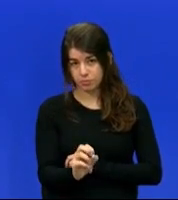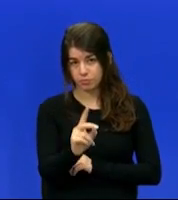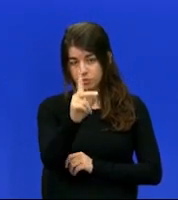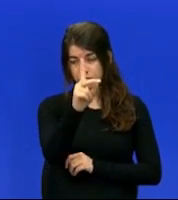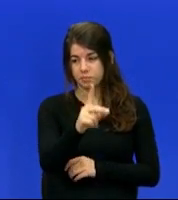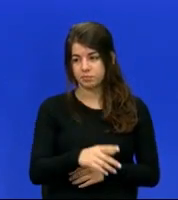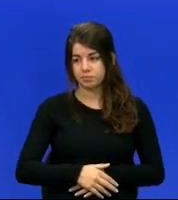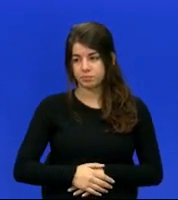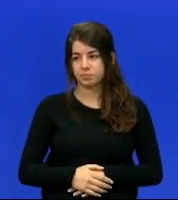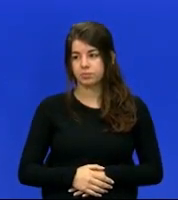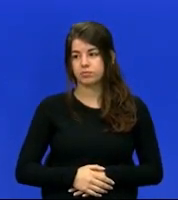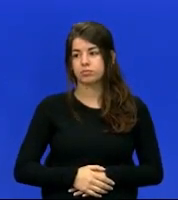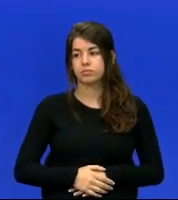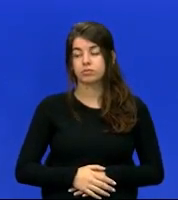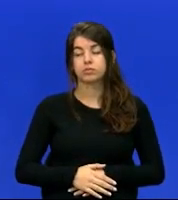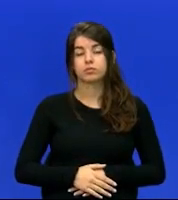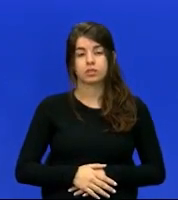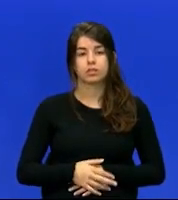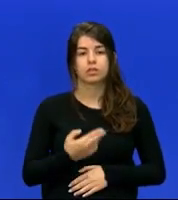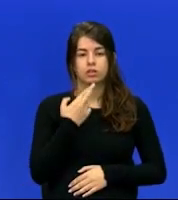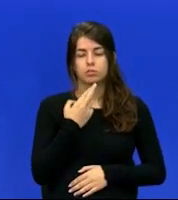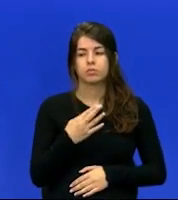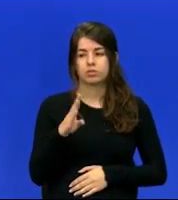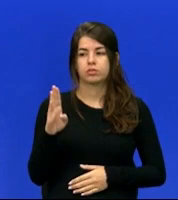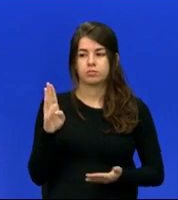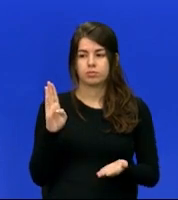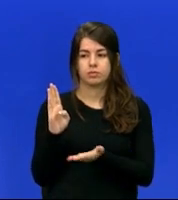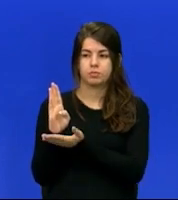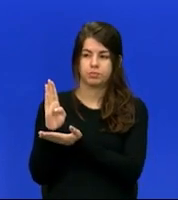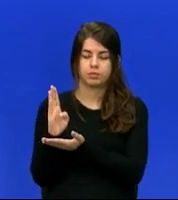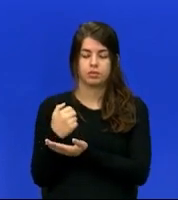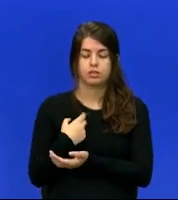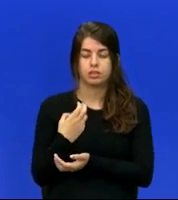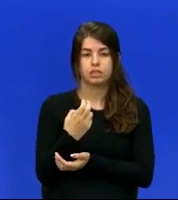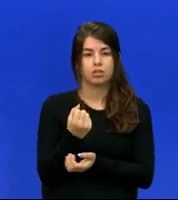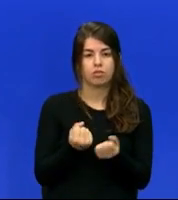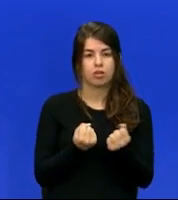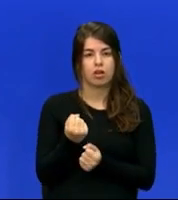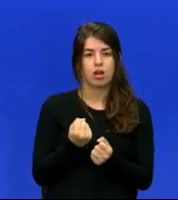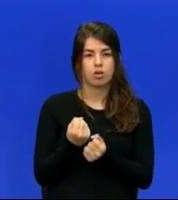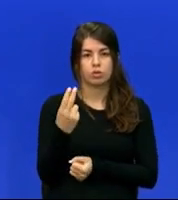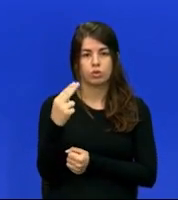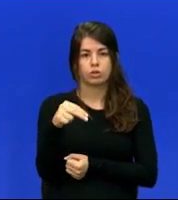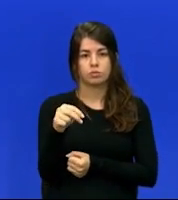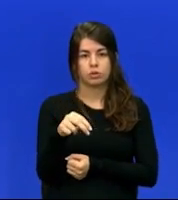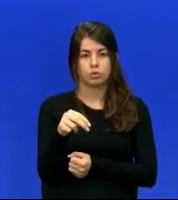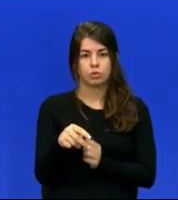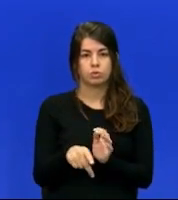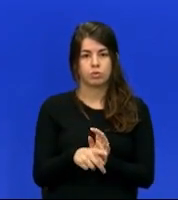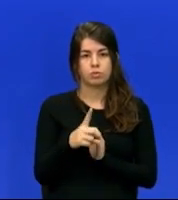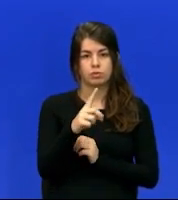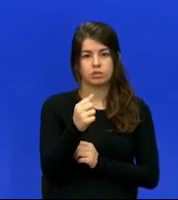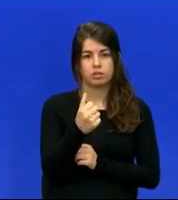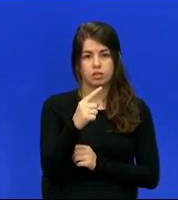16,06%. Ok? Então, portanto, a probabilidade que cheguem 5 carros nos próximos 2 minutos é